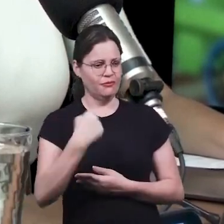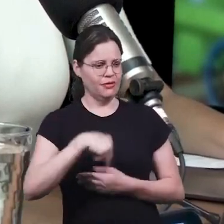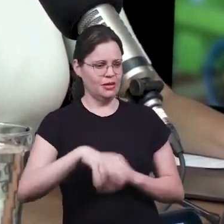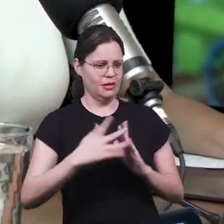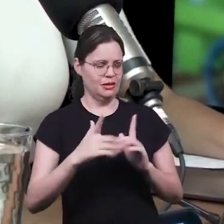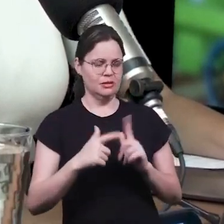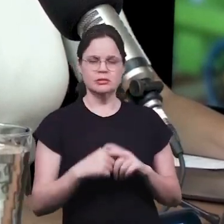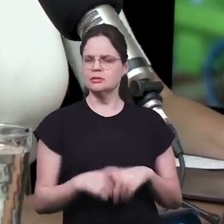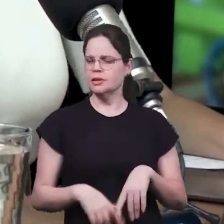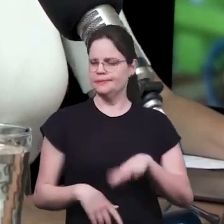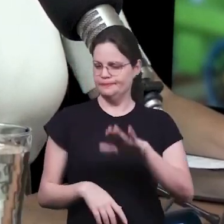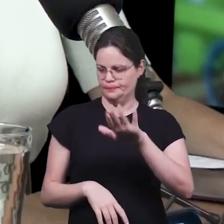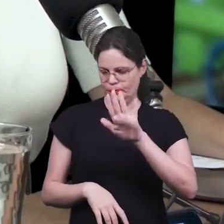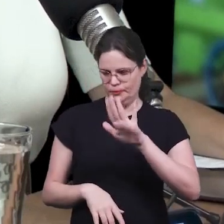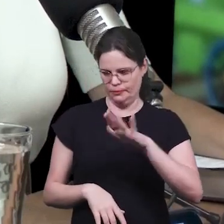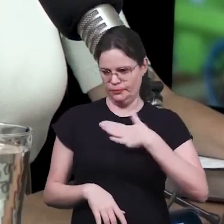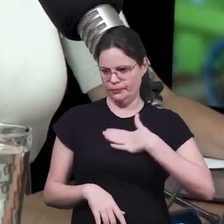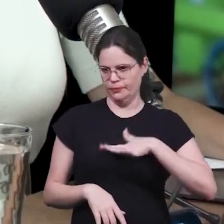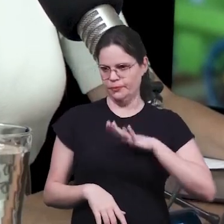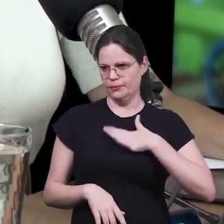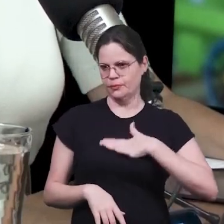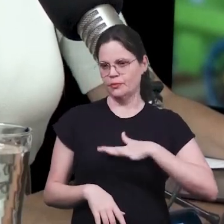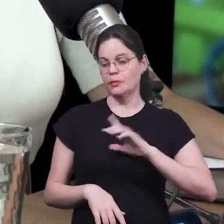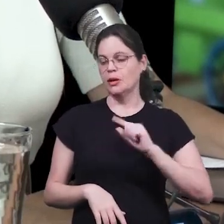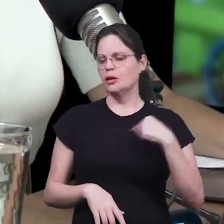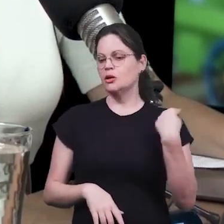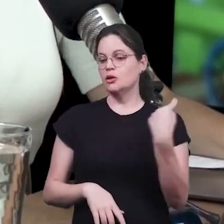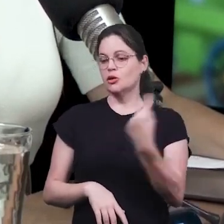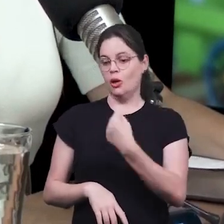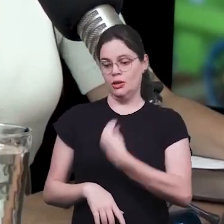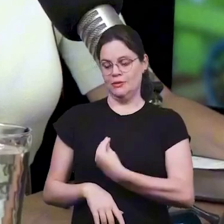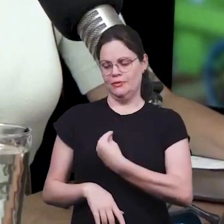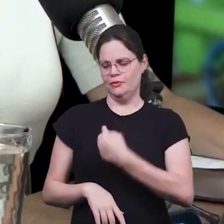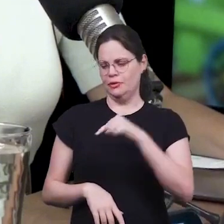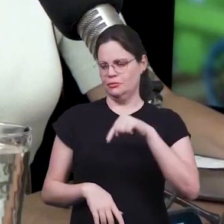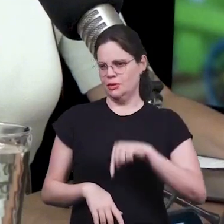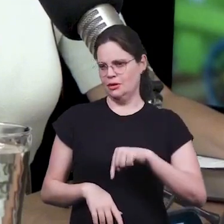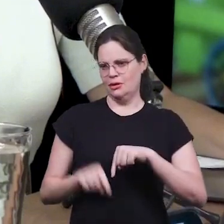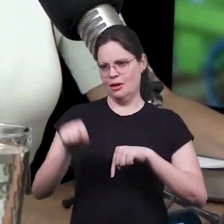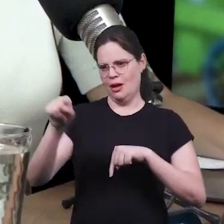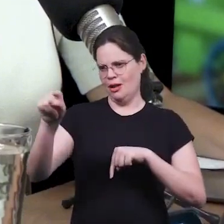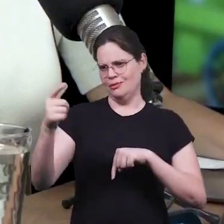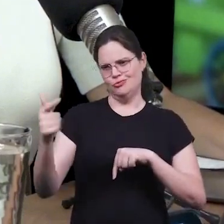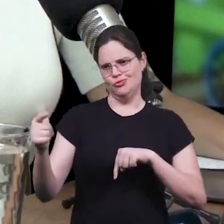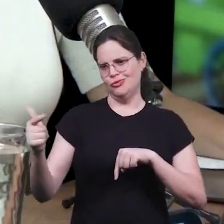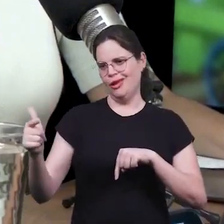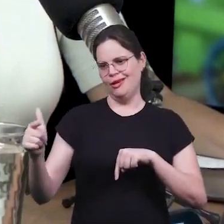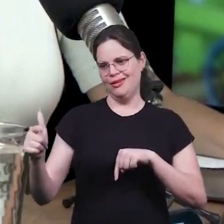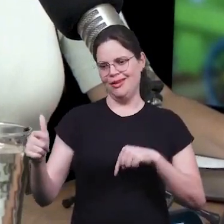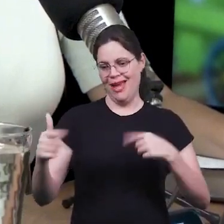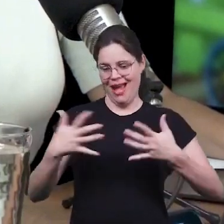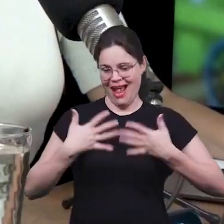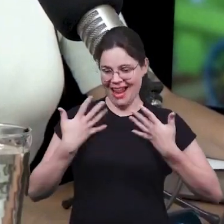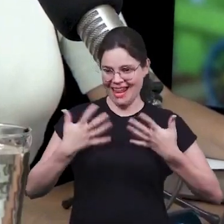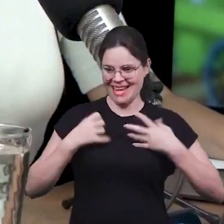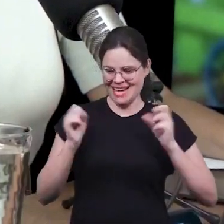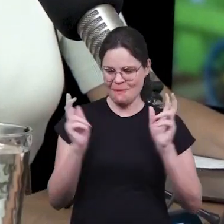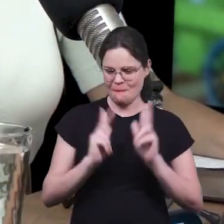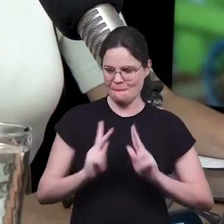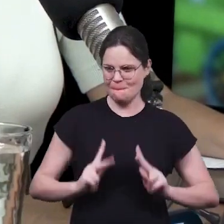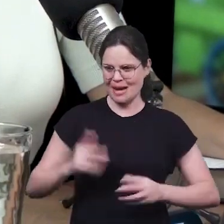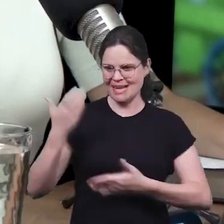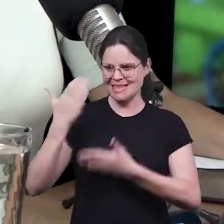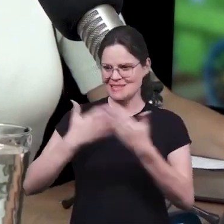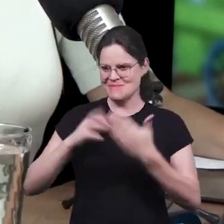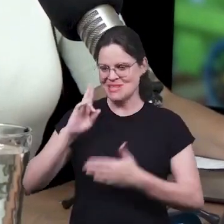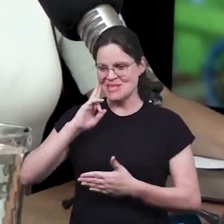igreja. Aí eu falei com ela assim: olha, o que nós vivemos aqui, ela não tem. Essa alegria, essa